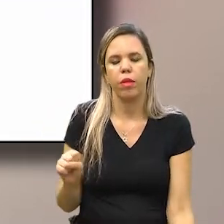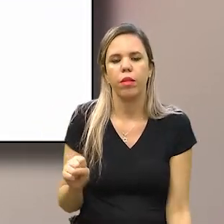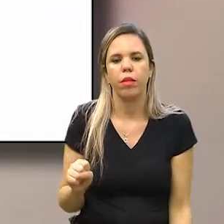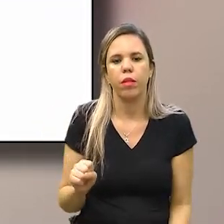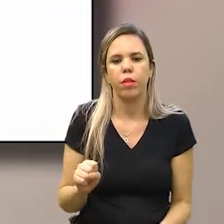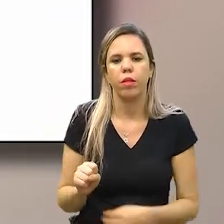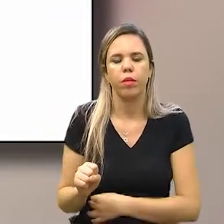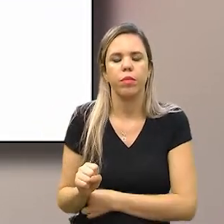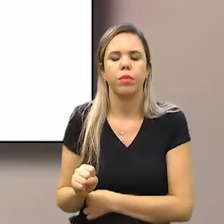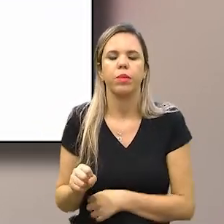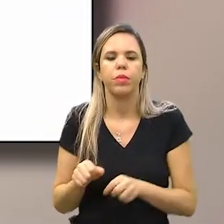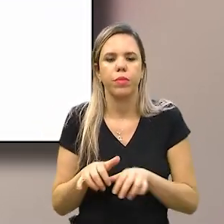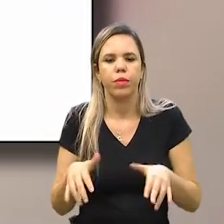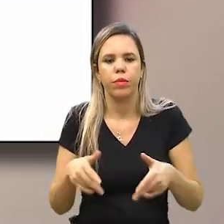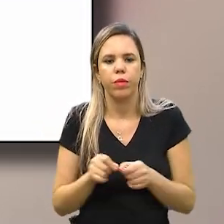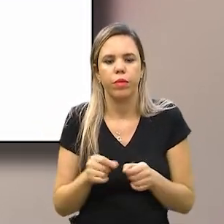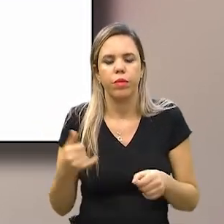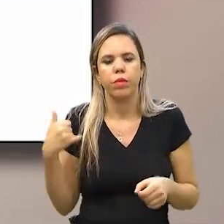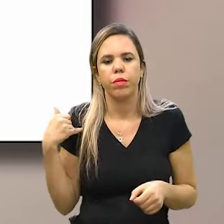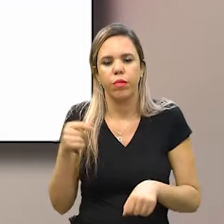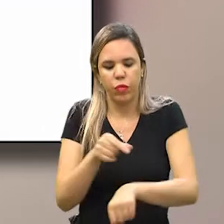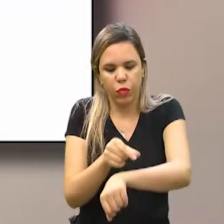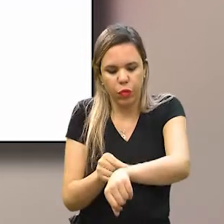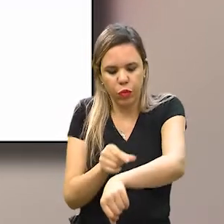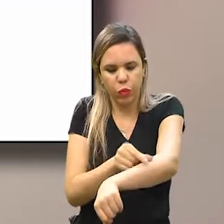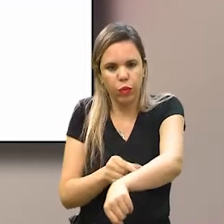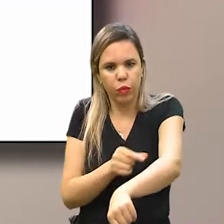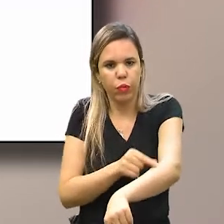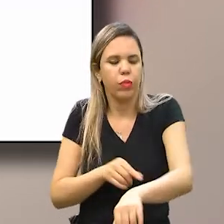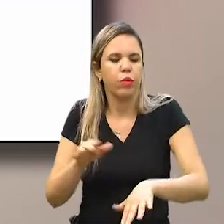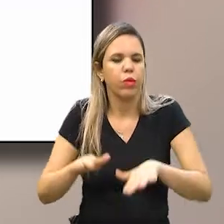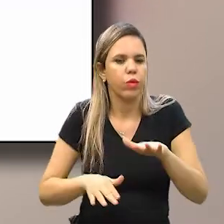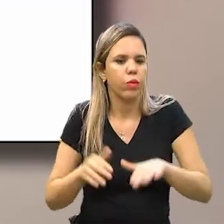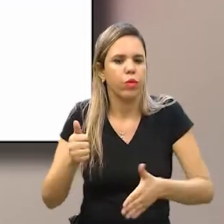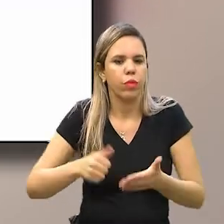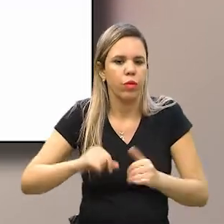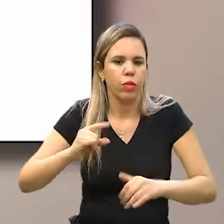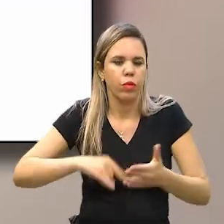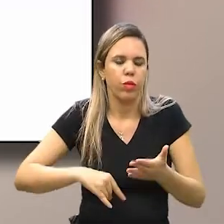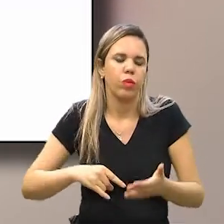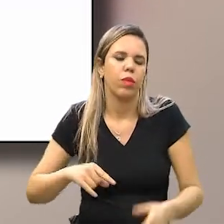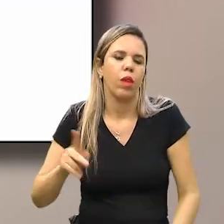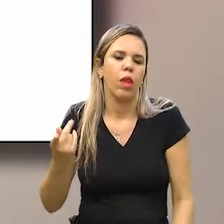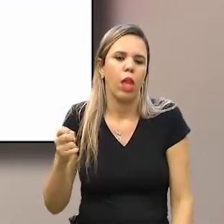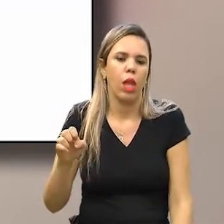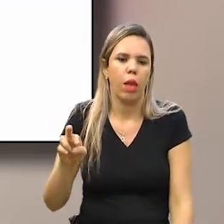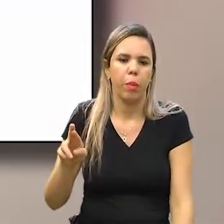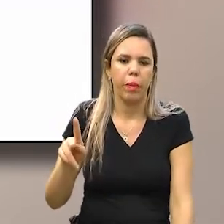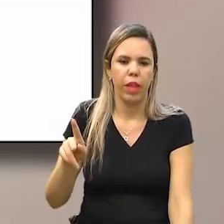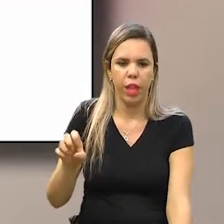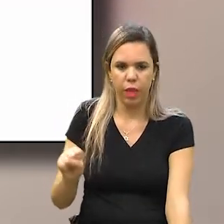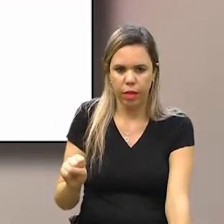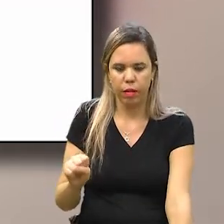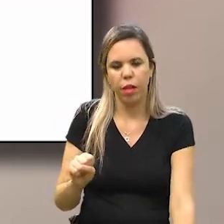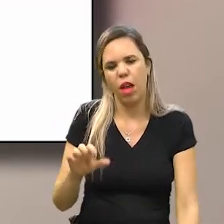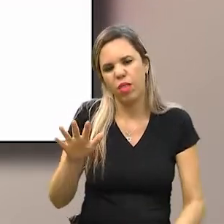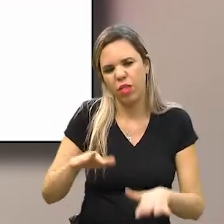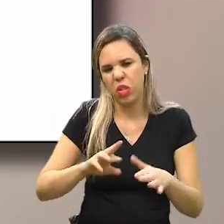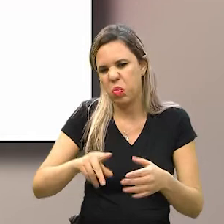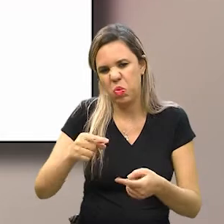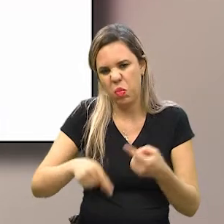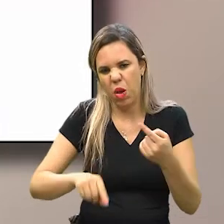vesículas agrupadas com distribuição em faixa direcionam o diagnóstico para herpes zoster. Às vezes, o quadro não é